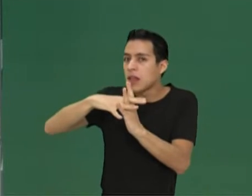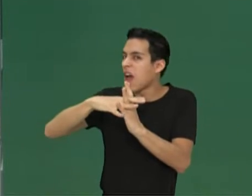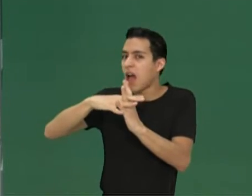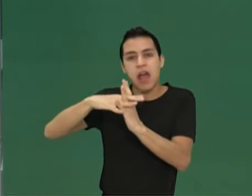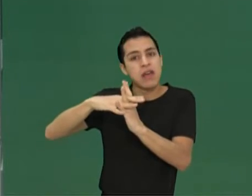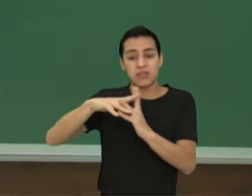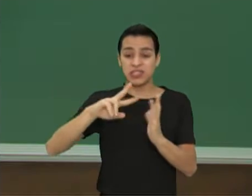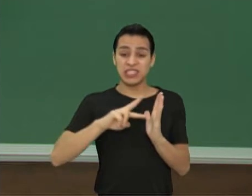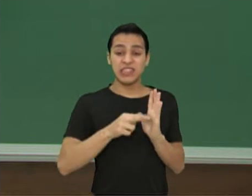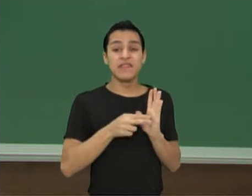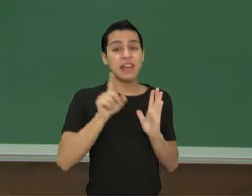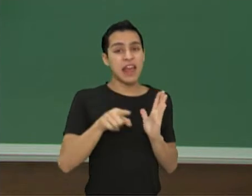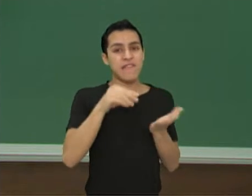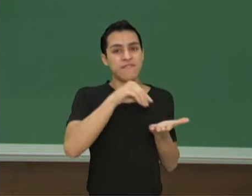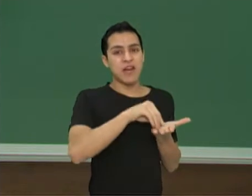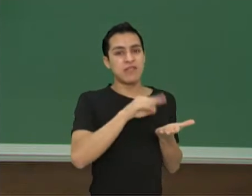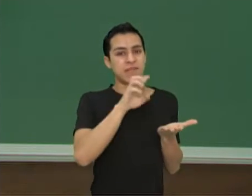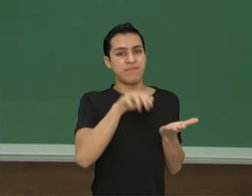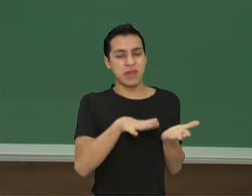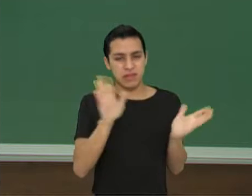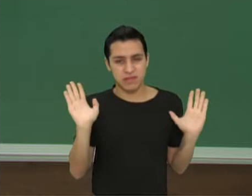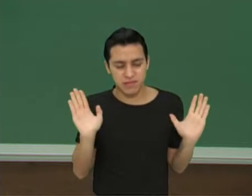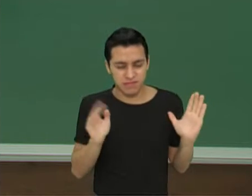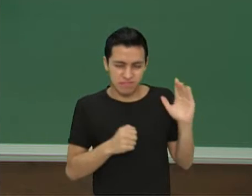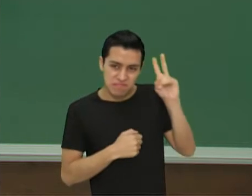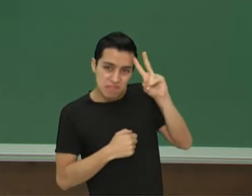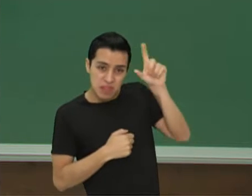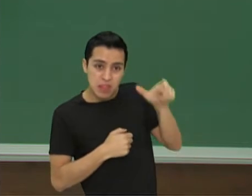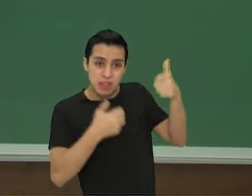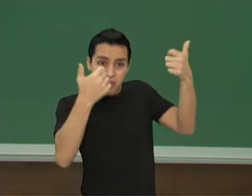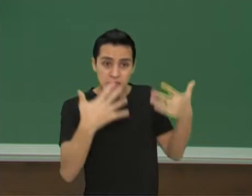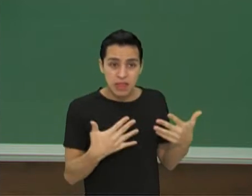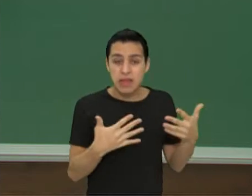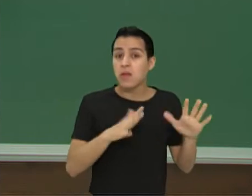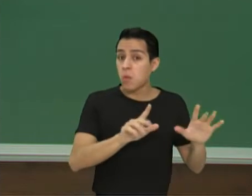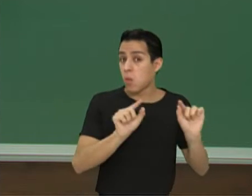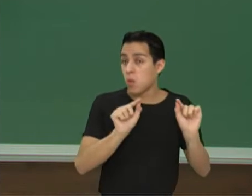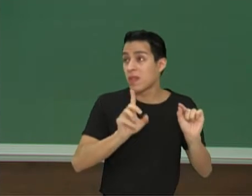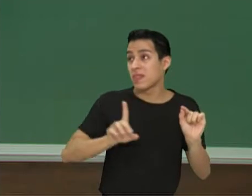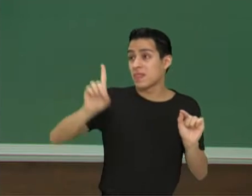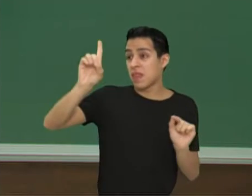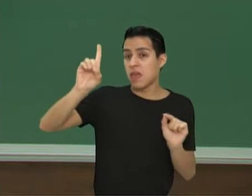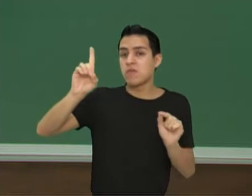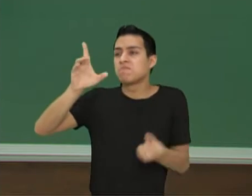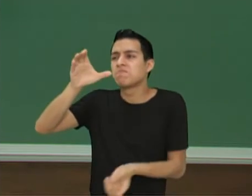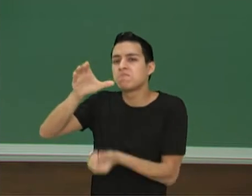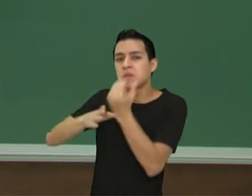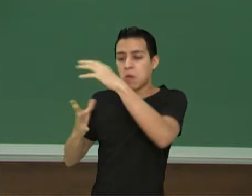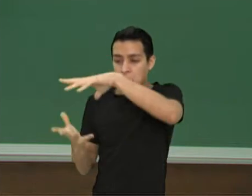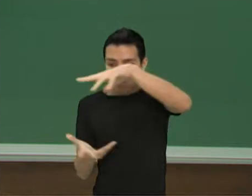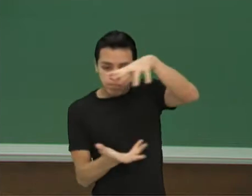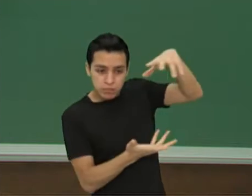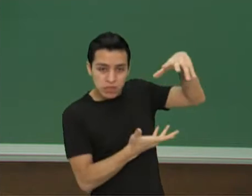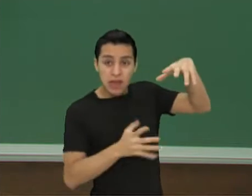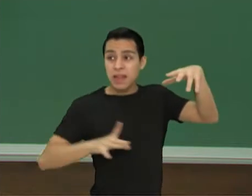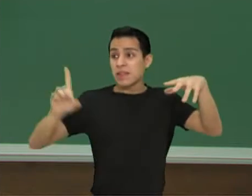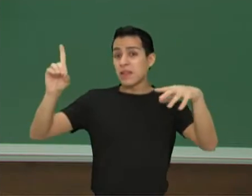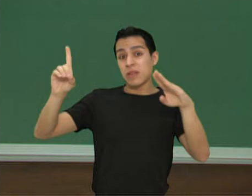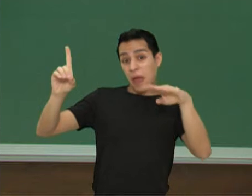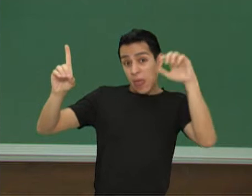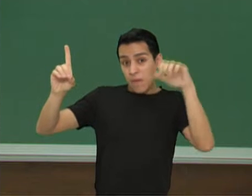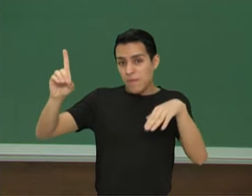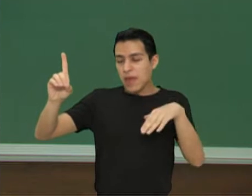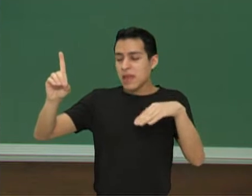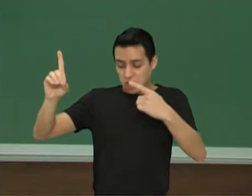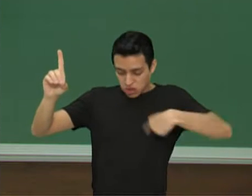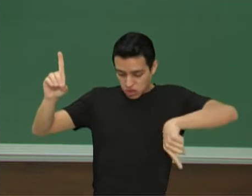bem. Lembrem lá do que a gente comentou na última aula, né? Para Santo Agostinho, Deus é o criador do mundo, né? E como Deus é o bem e a criação